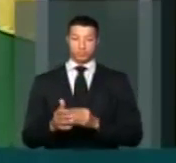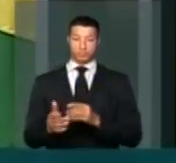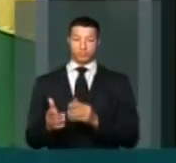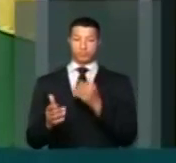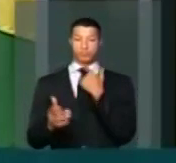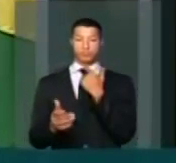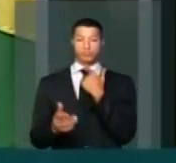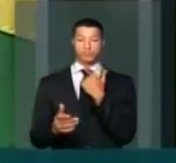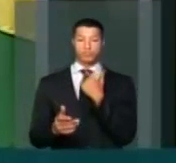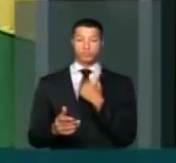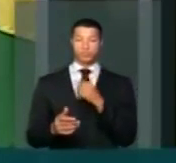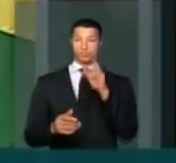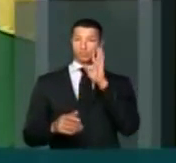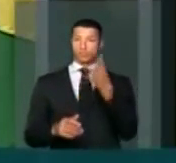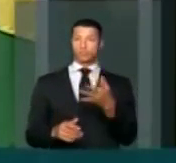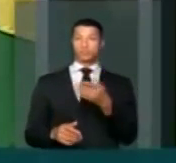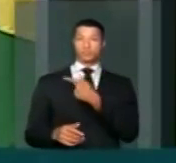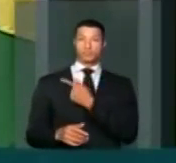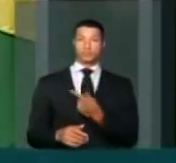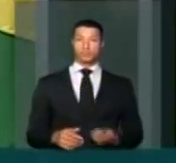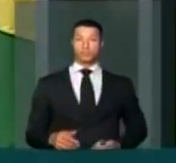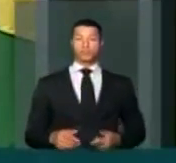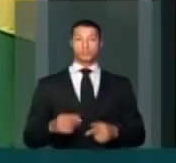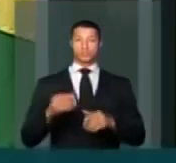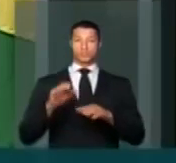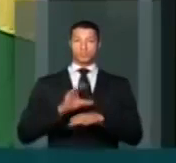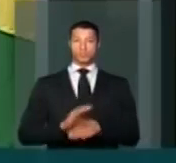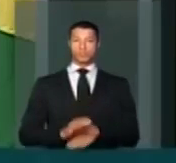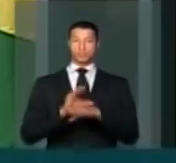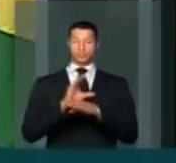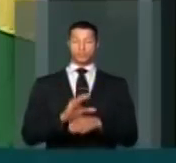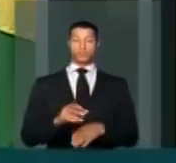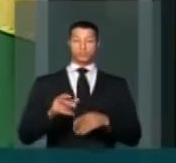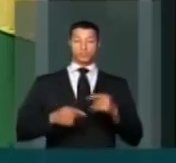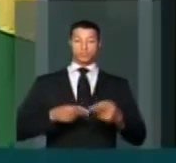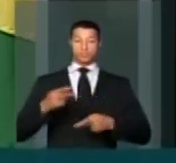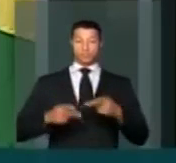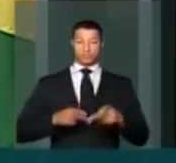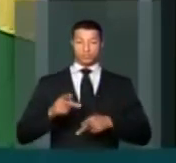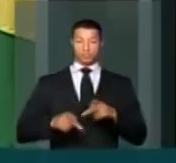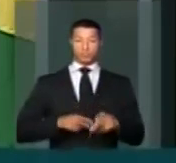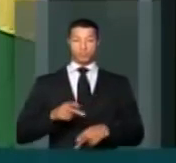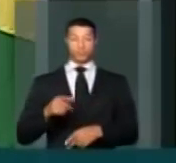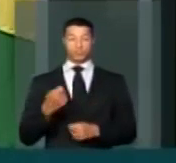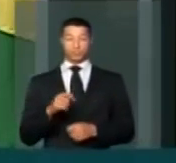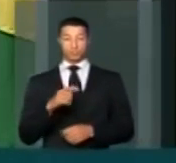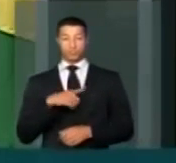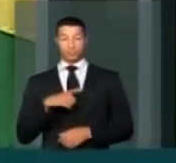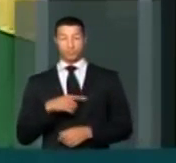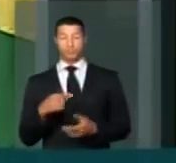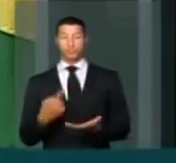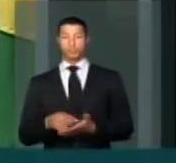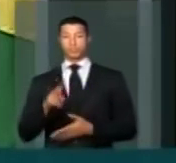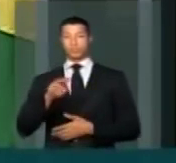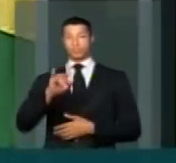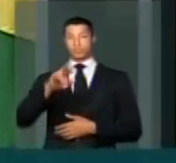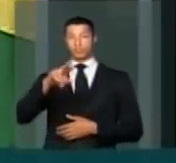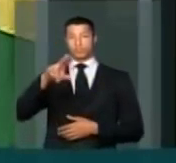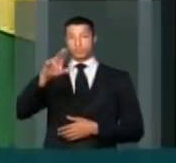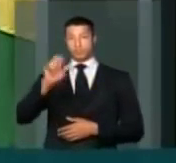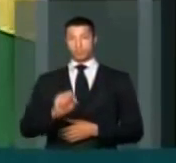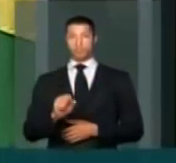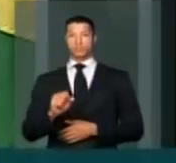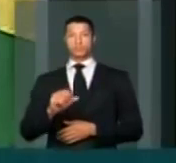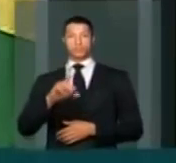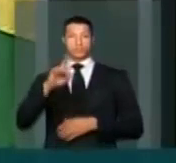pretendia submeter decisões governamentais a conselhos populares, significa antídoto pronto e eficaz contra o vírus autoritário